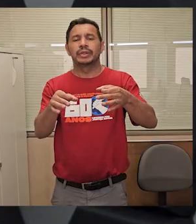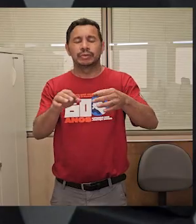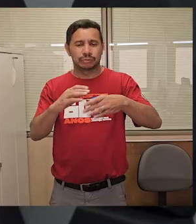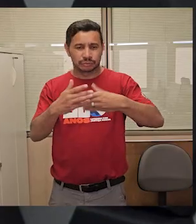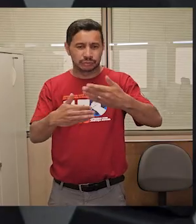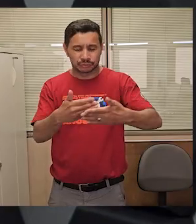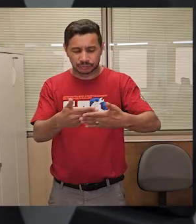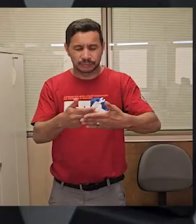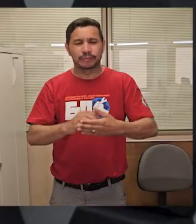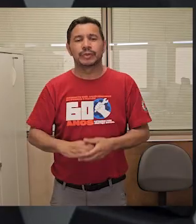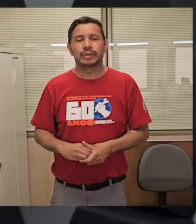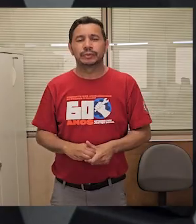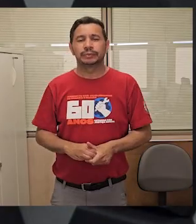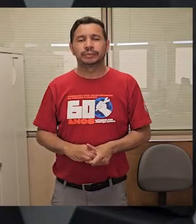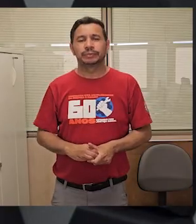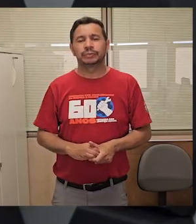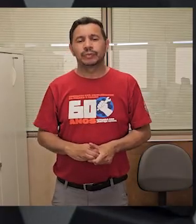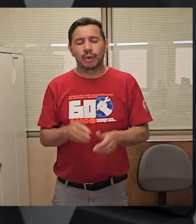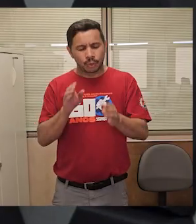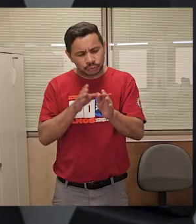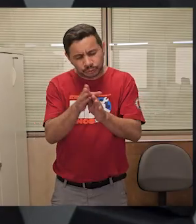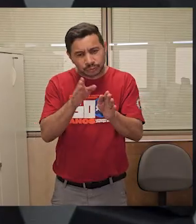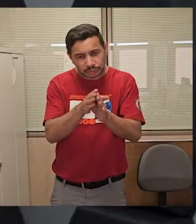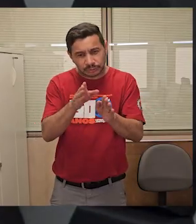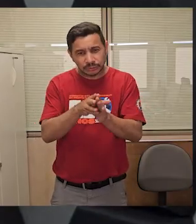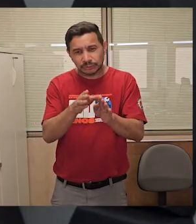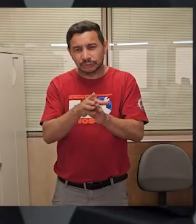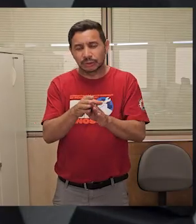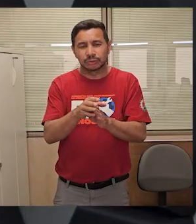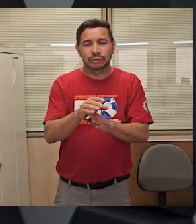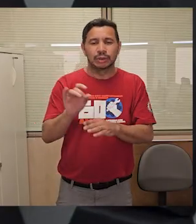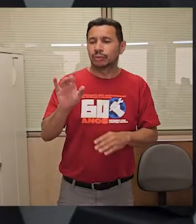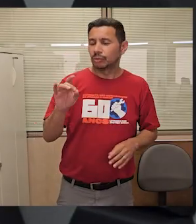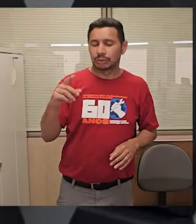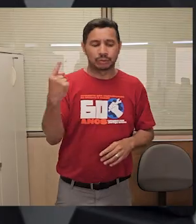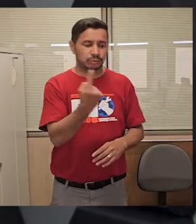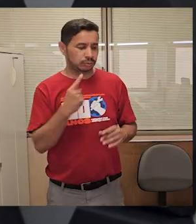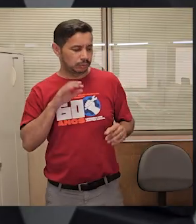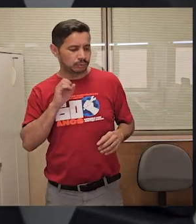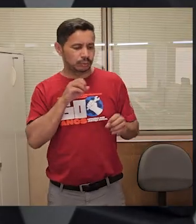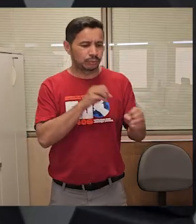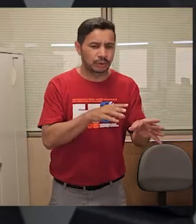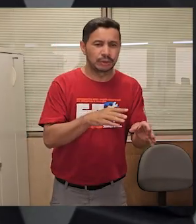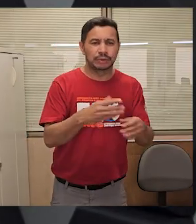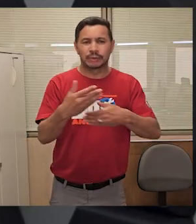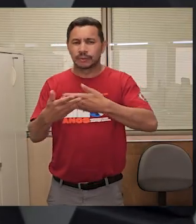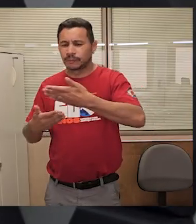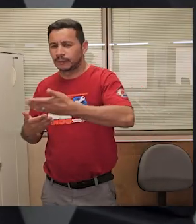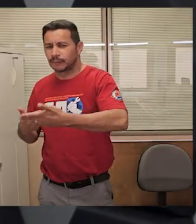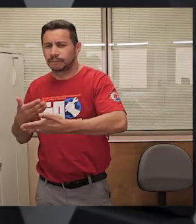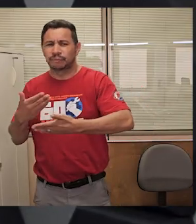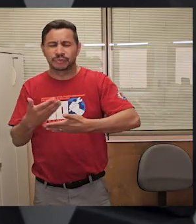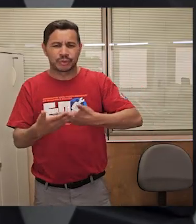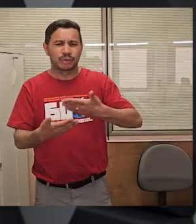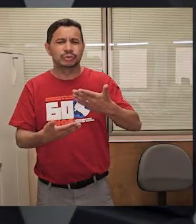resultado de ponta, né? Então, o Conselhão ele não é um conselho deliberativo, ele é consultivo e de